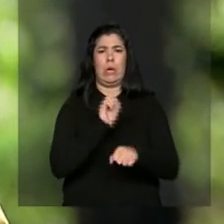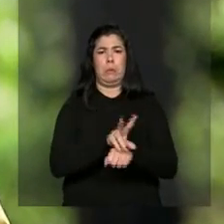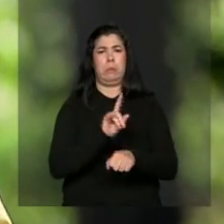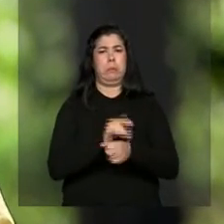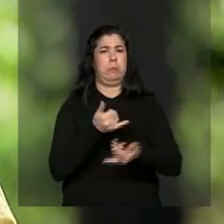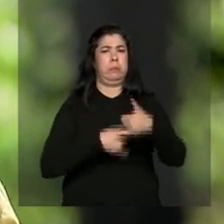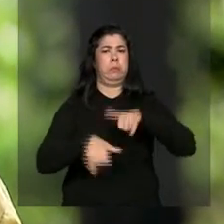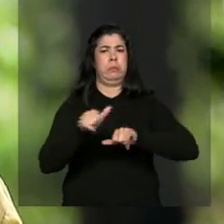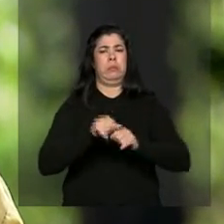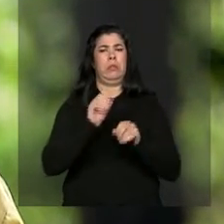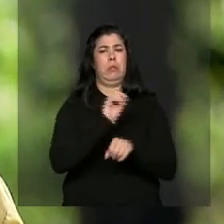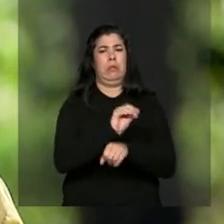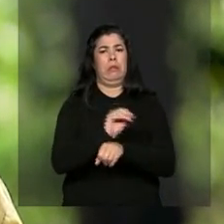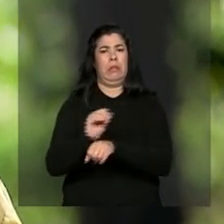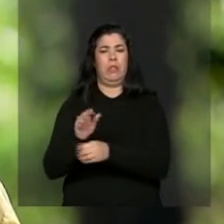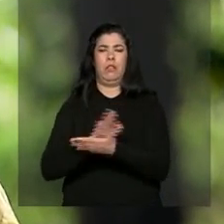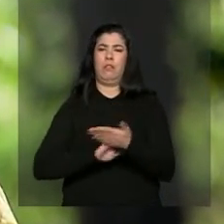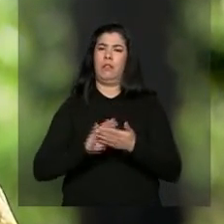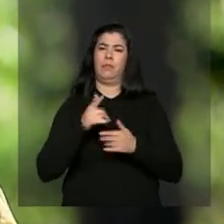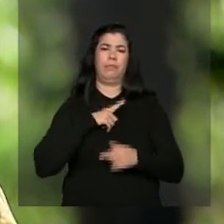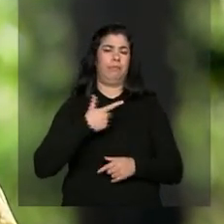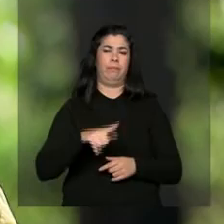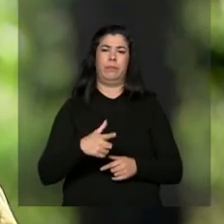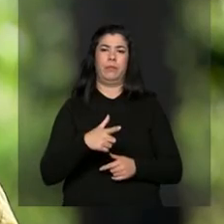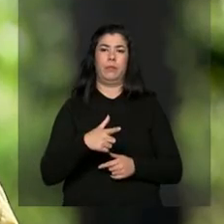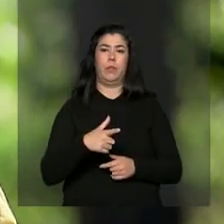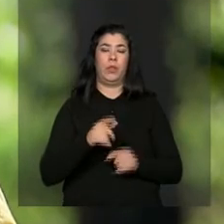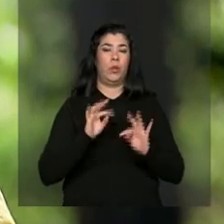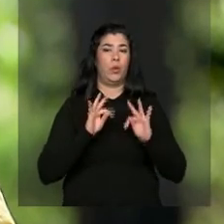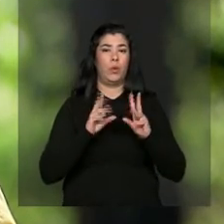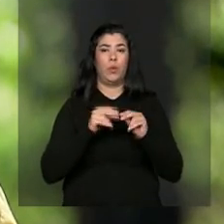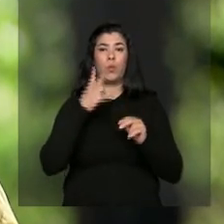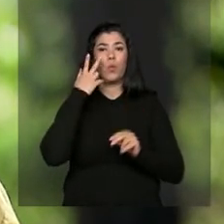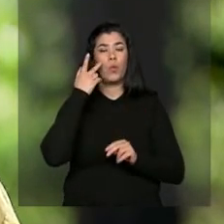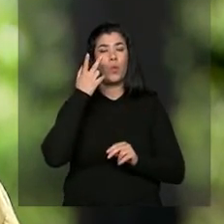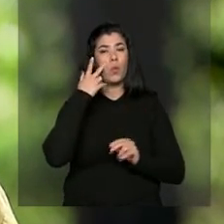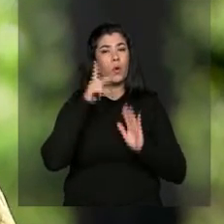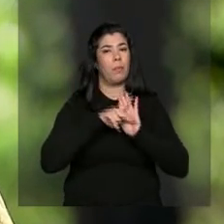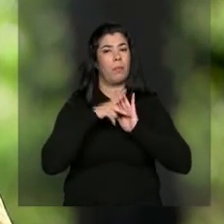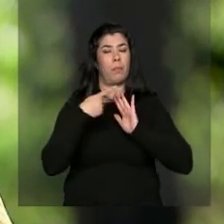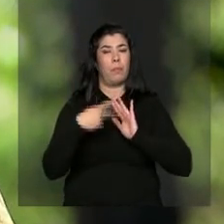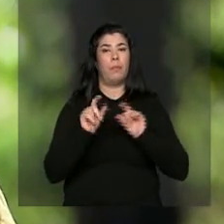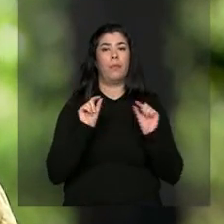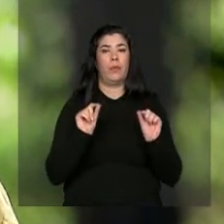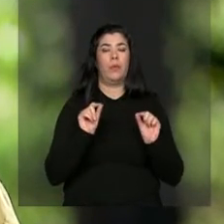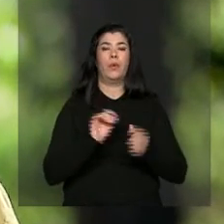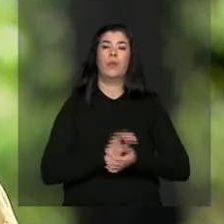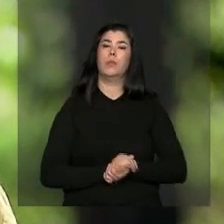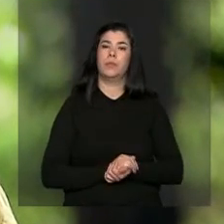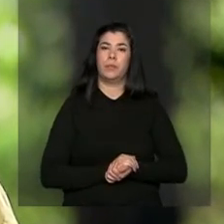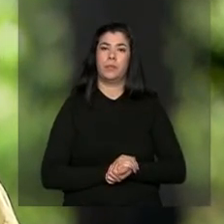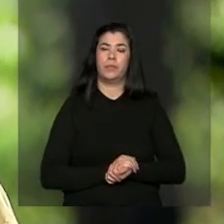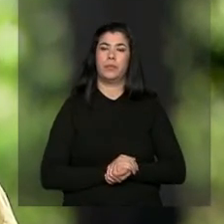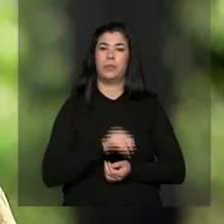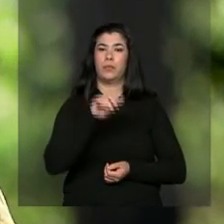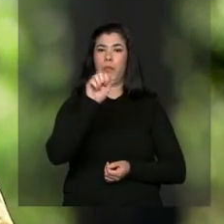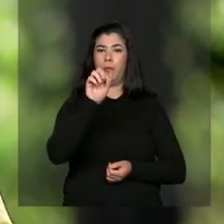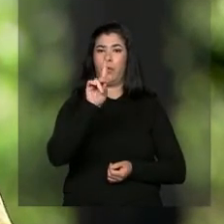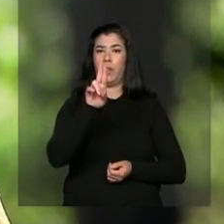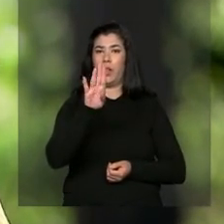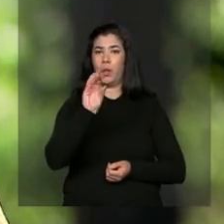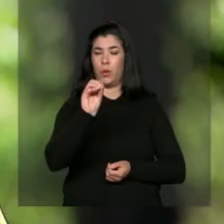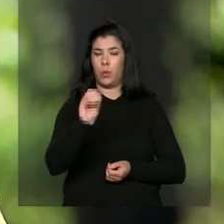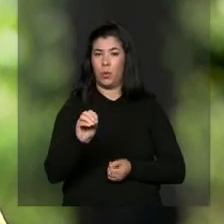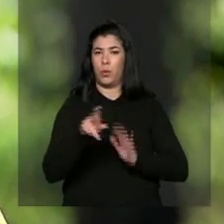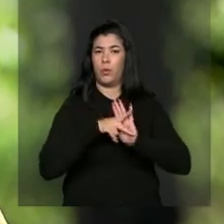nem química, né? É só o orgânico. É o adubo, o que eu uso aqui